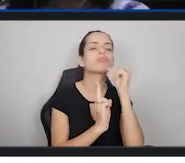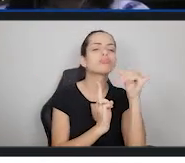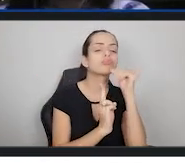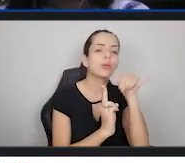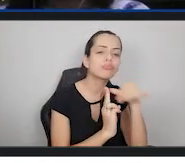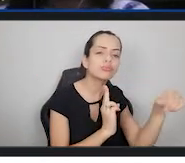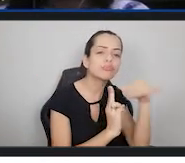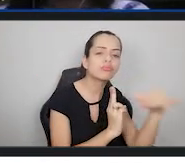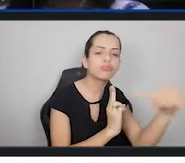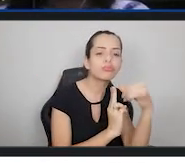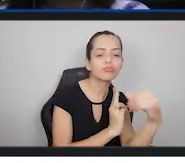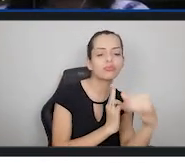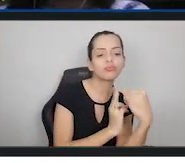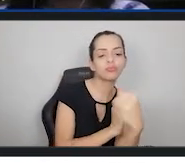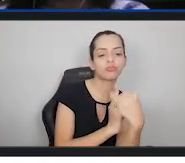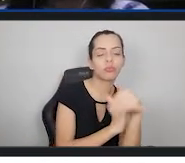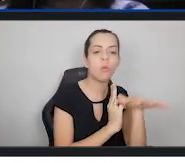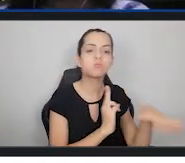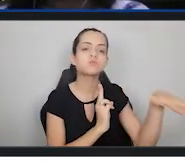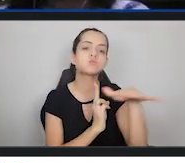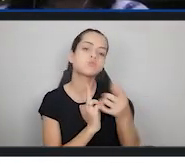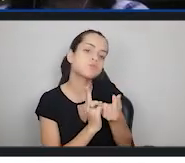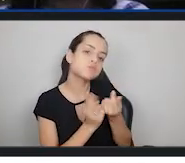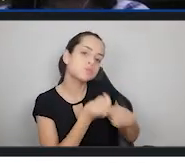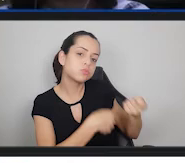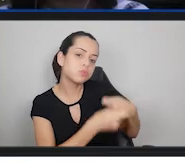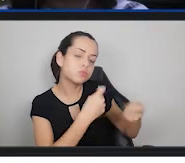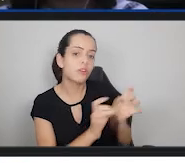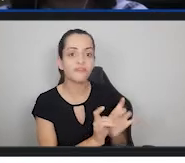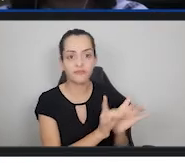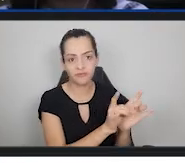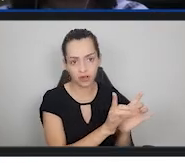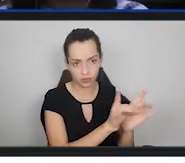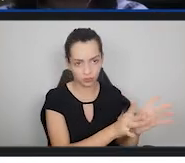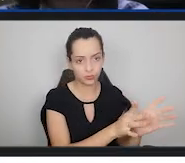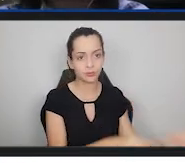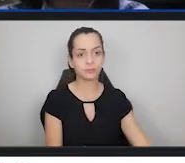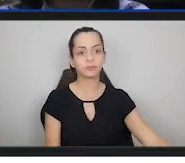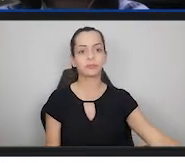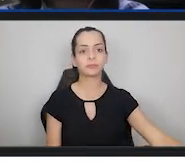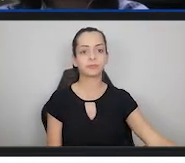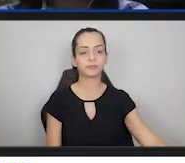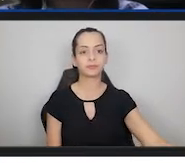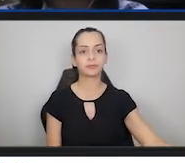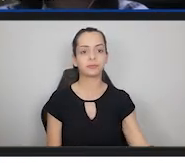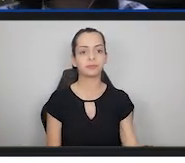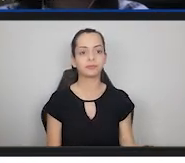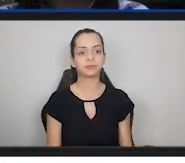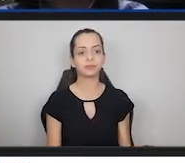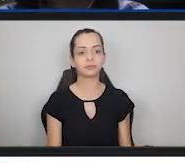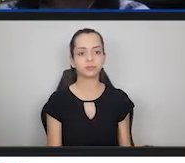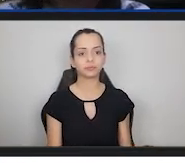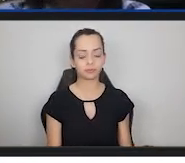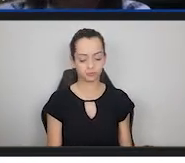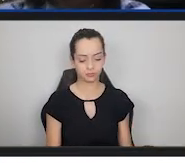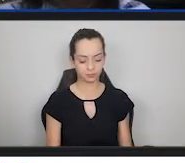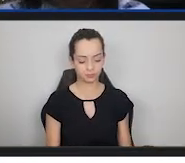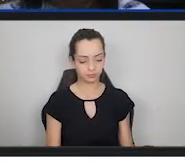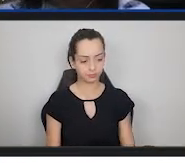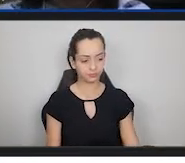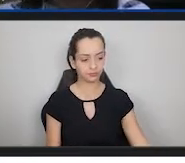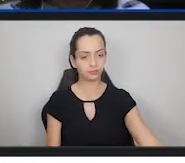abaixadora, e distribui em rede aqui, primária de distribuição, comercializa aqui para os